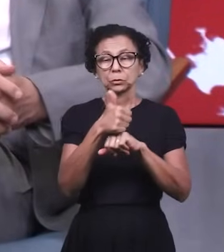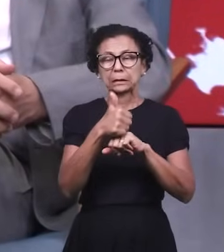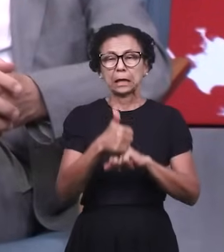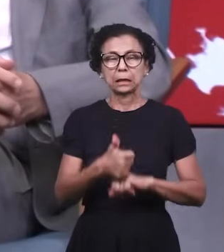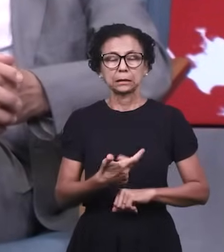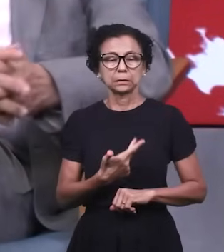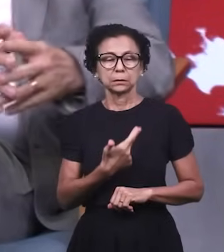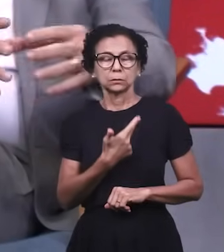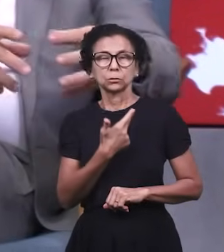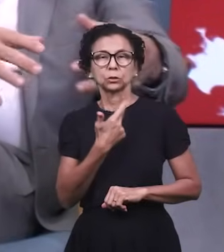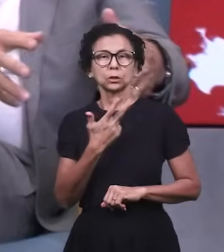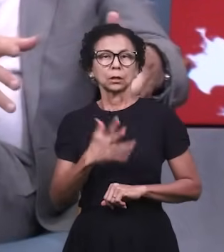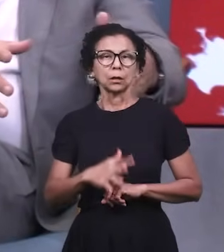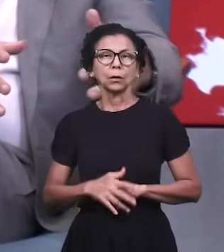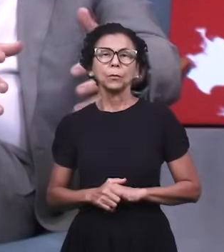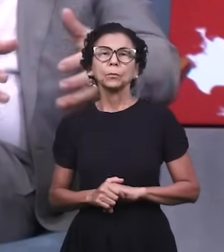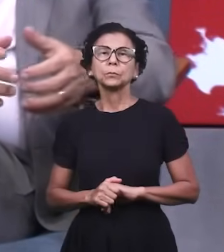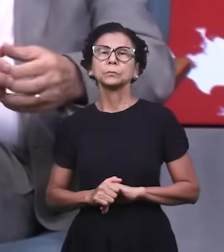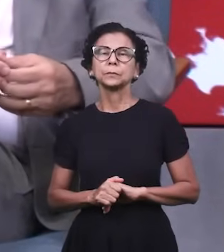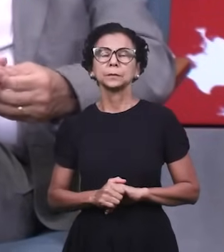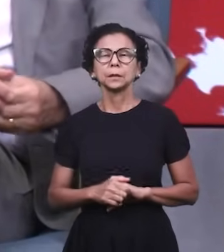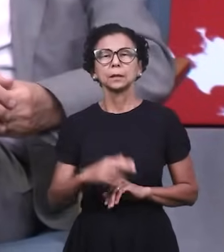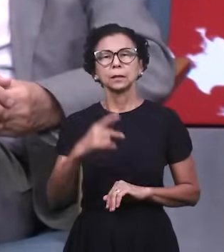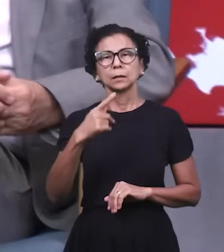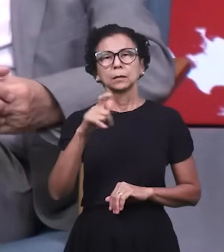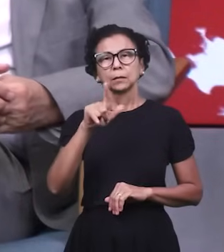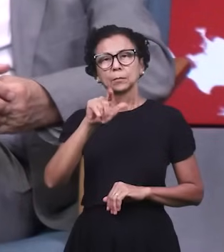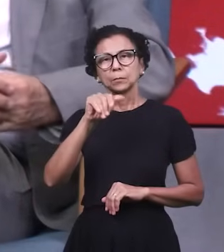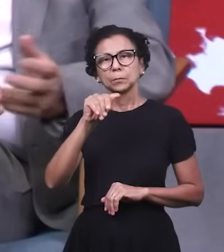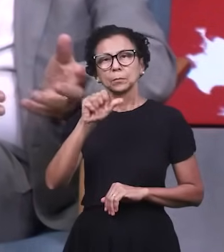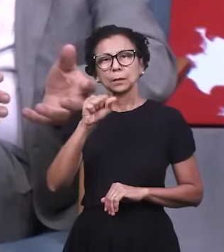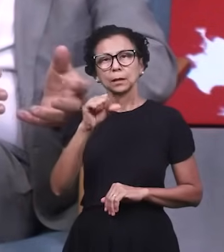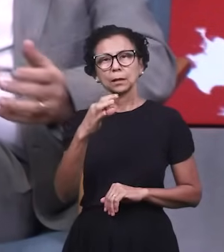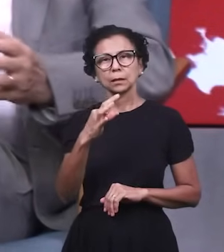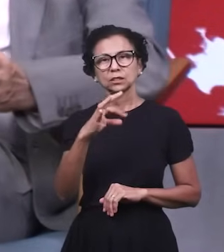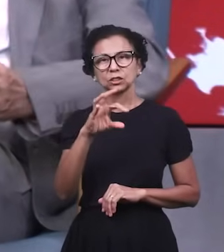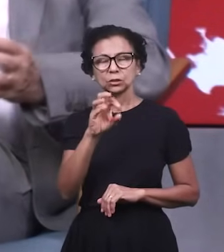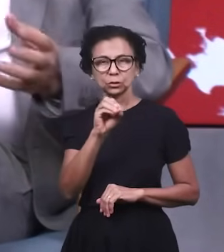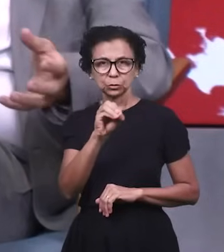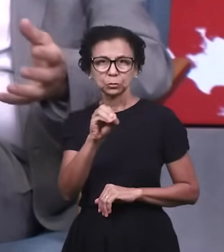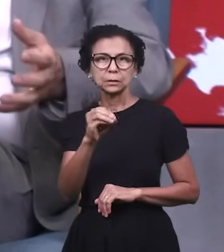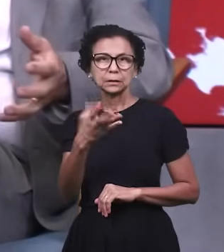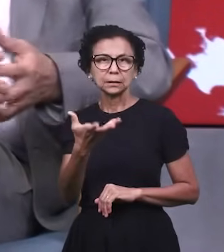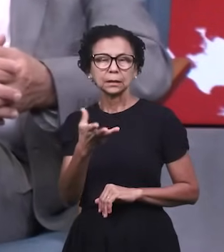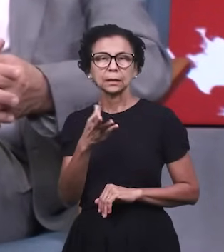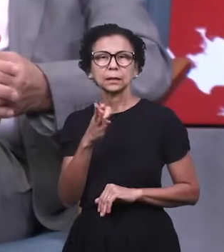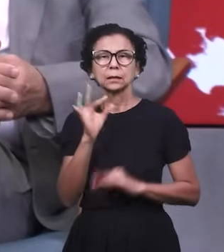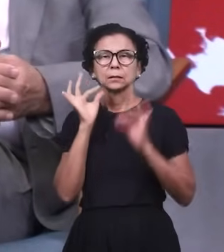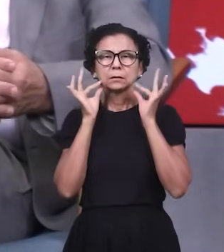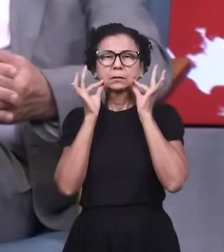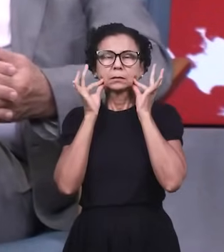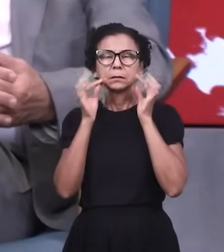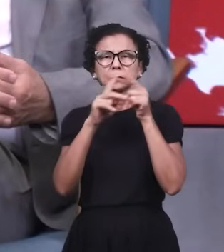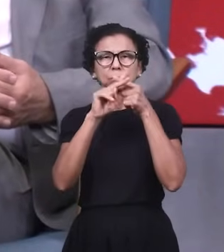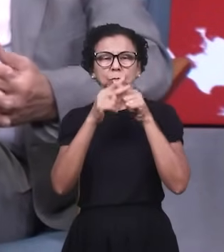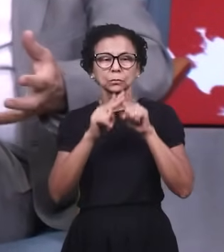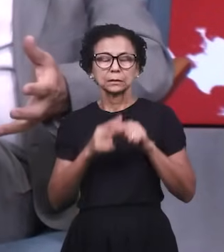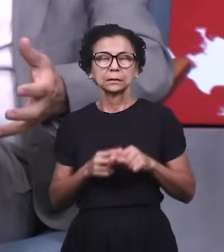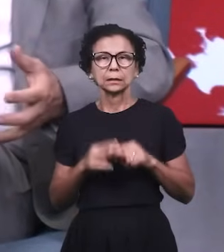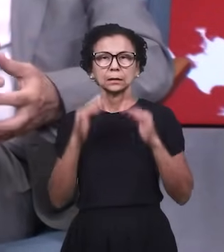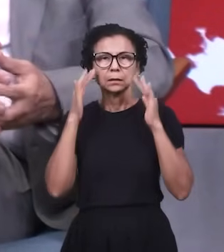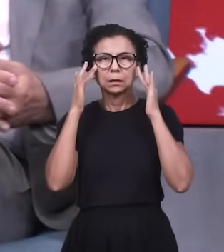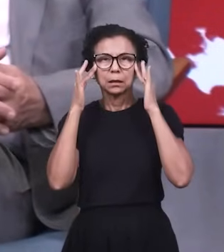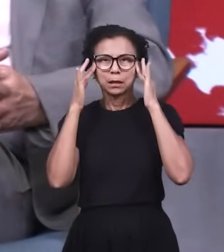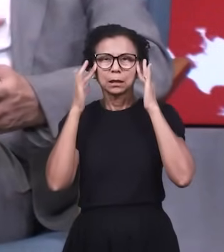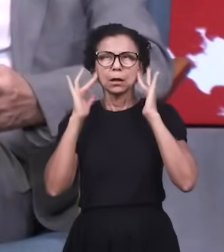incríveis, é a mão que realiza, não é toda a mão, mas ele realiza aquilo, por quê? É a